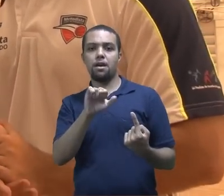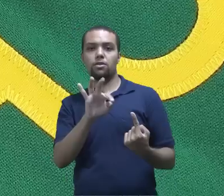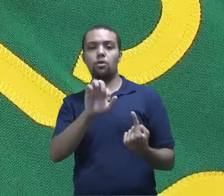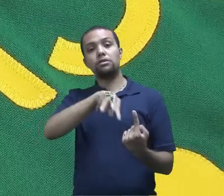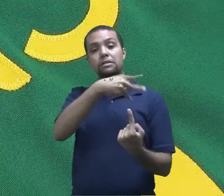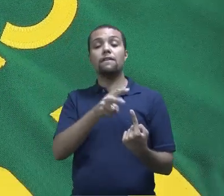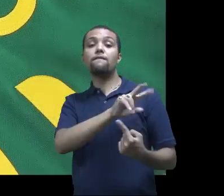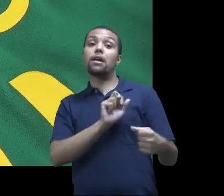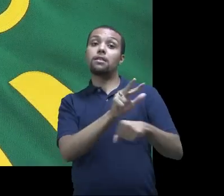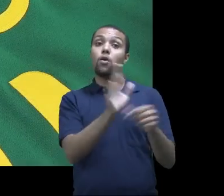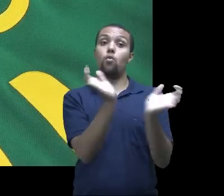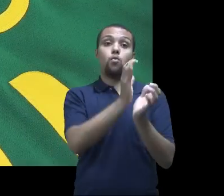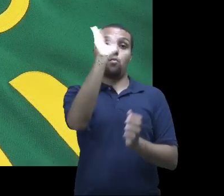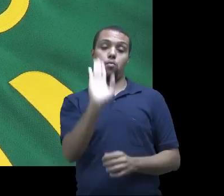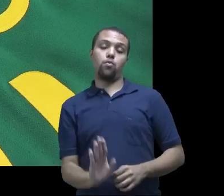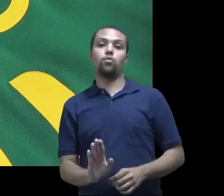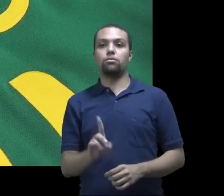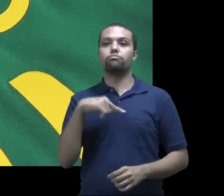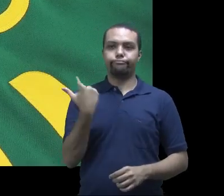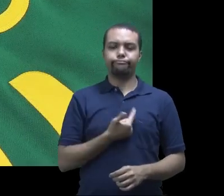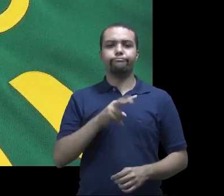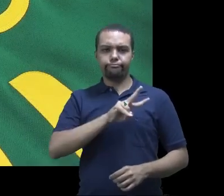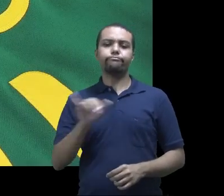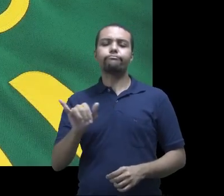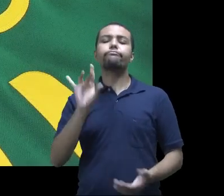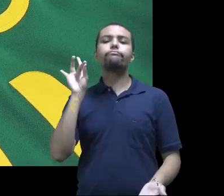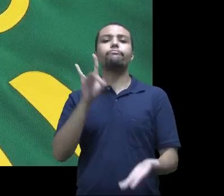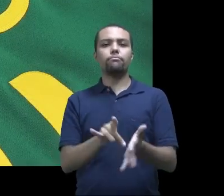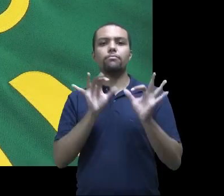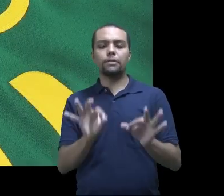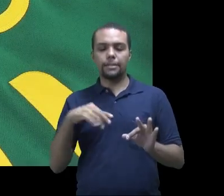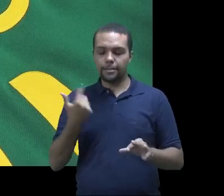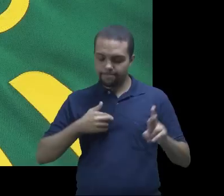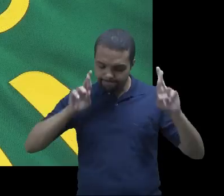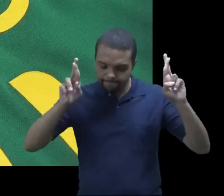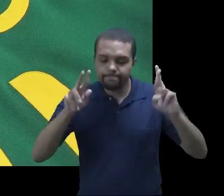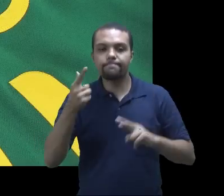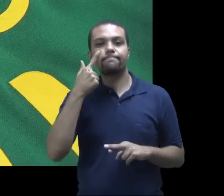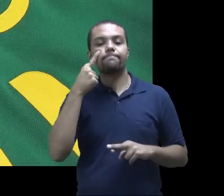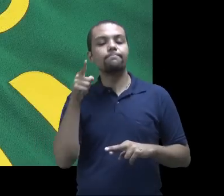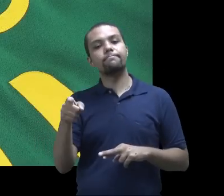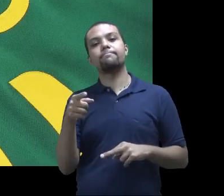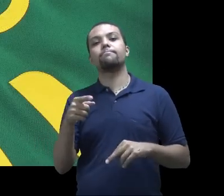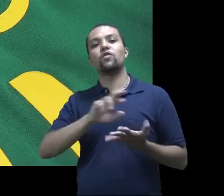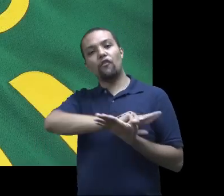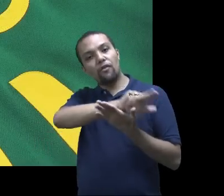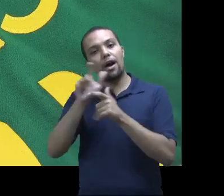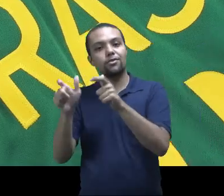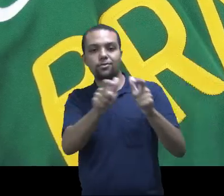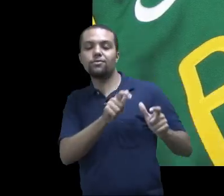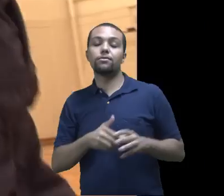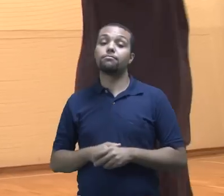bem próximo ele deve estar numa seleção, nós vamos com certeza torcer muito e ver o Jorginho jogar em